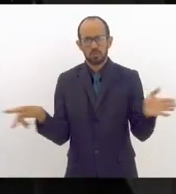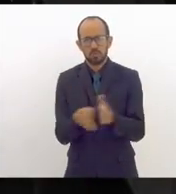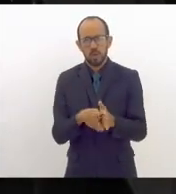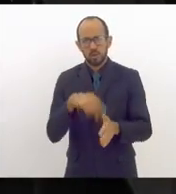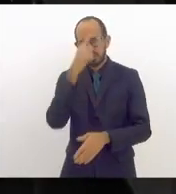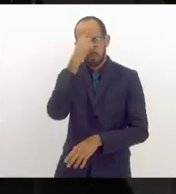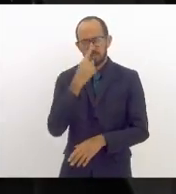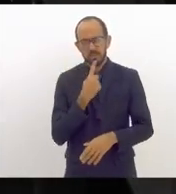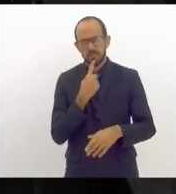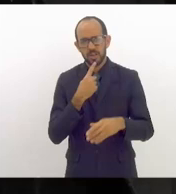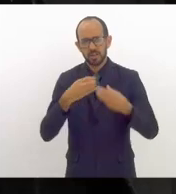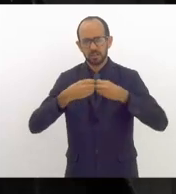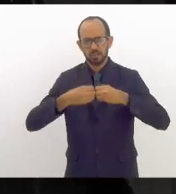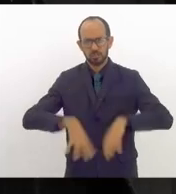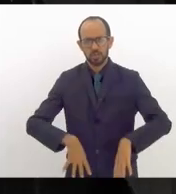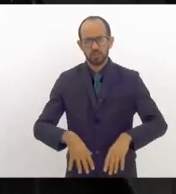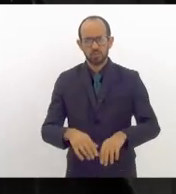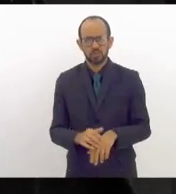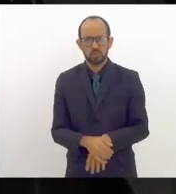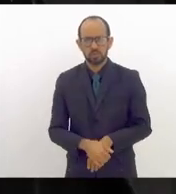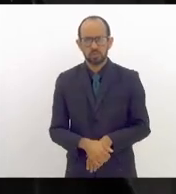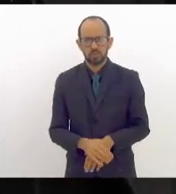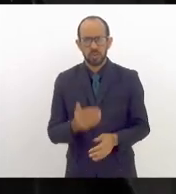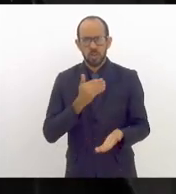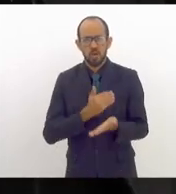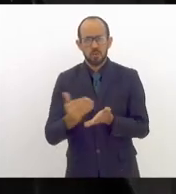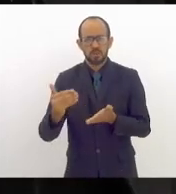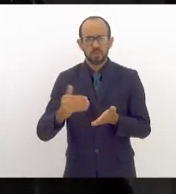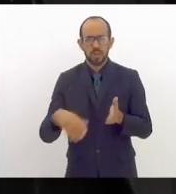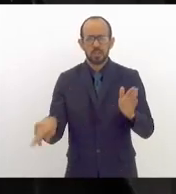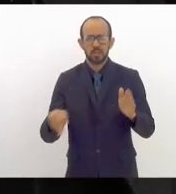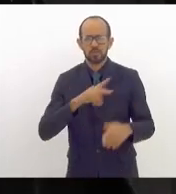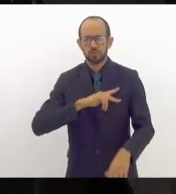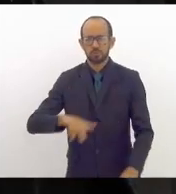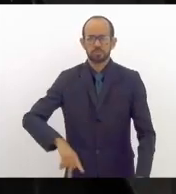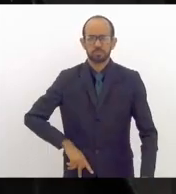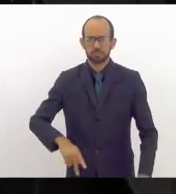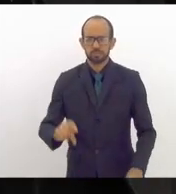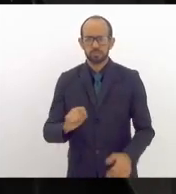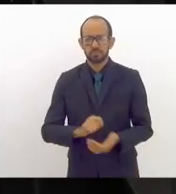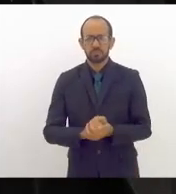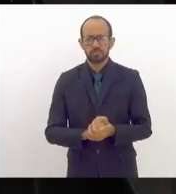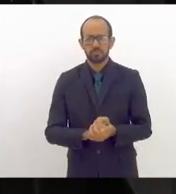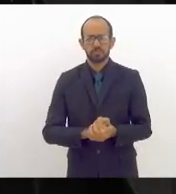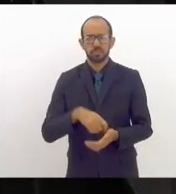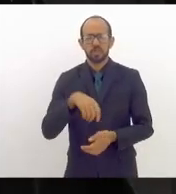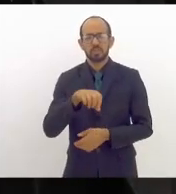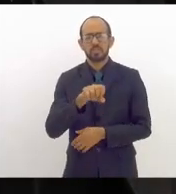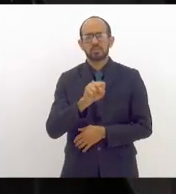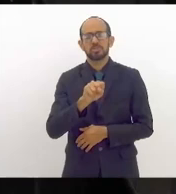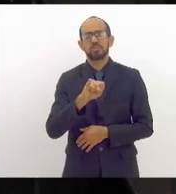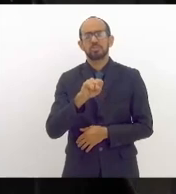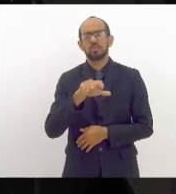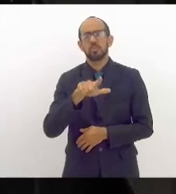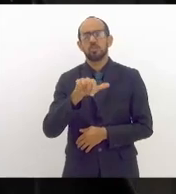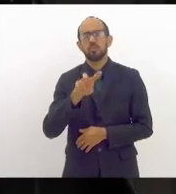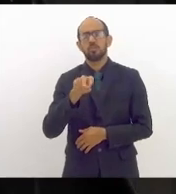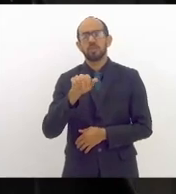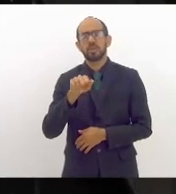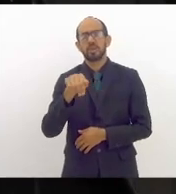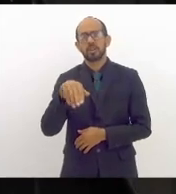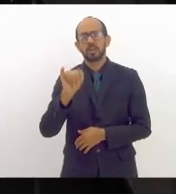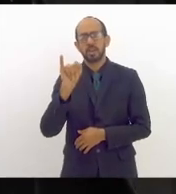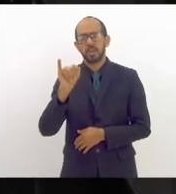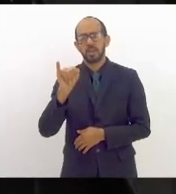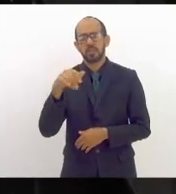desta Corporação para começar pelo presidente pelo seu dirigente silvinei Vasques que tem que